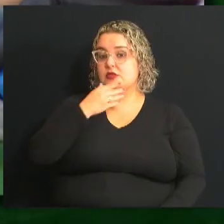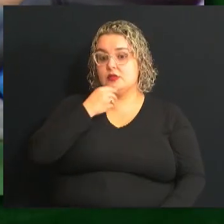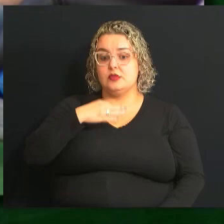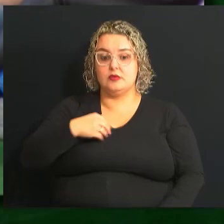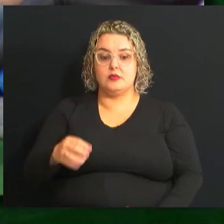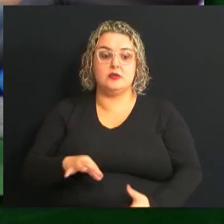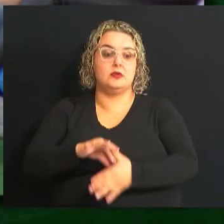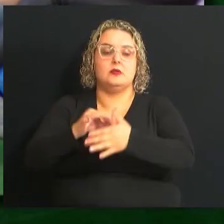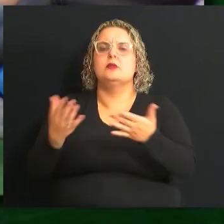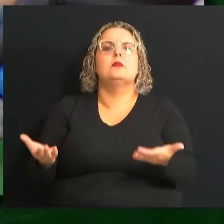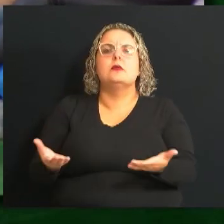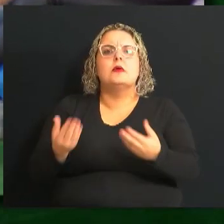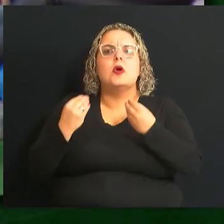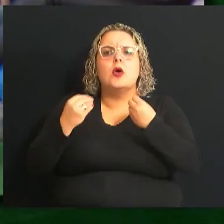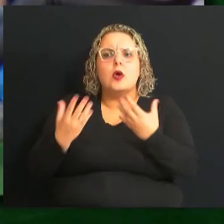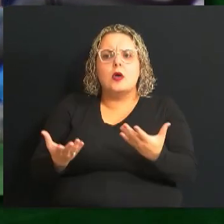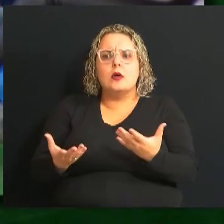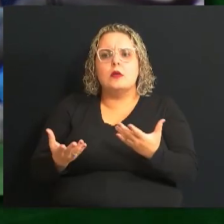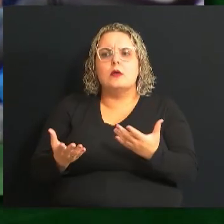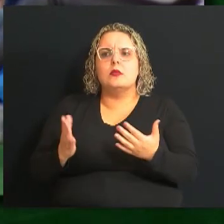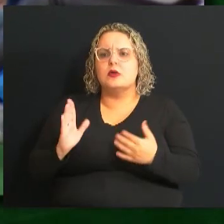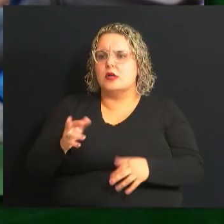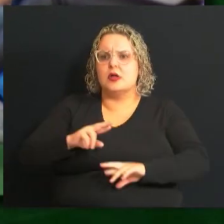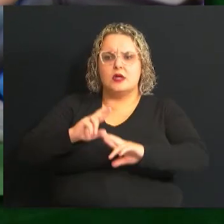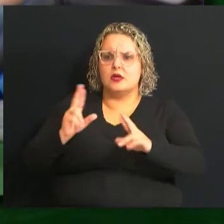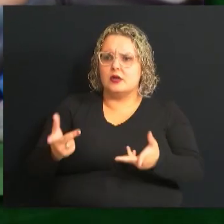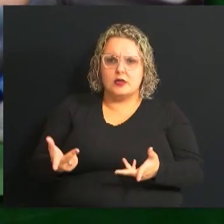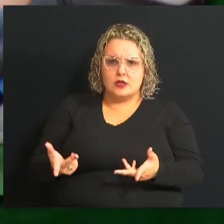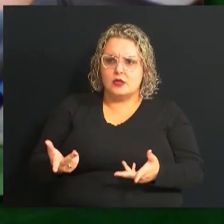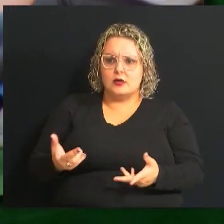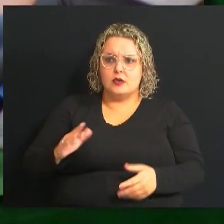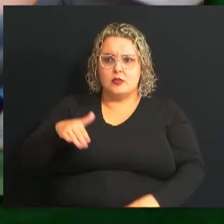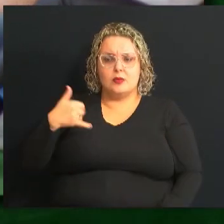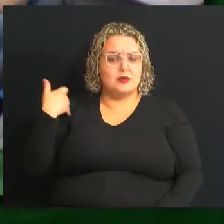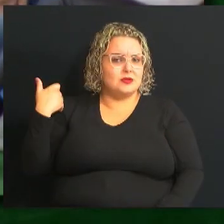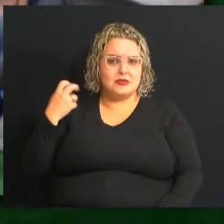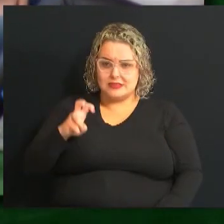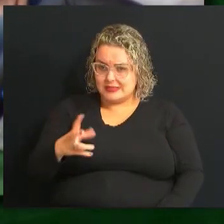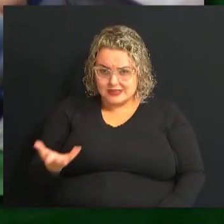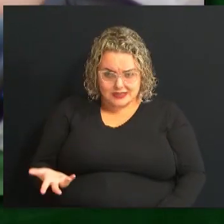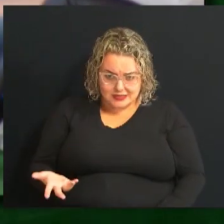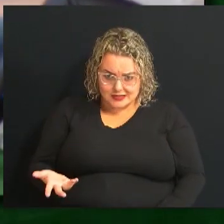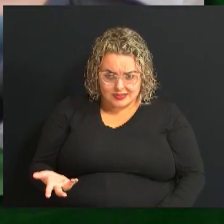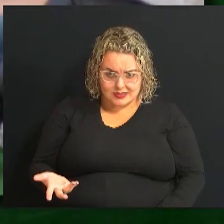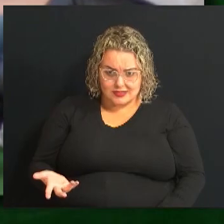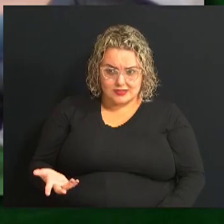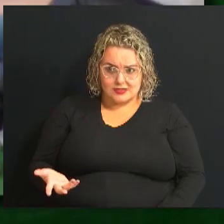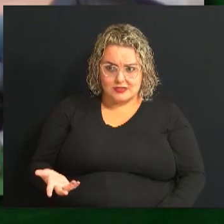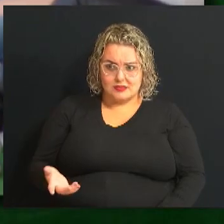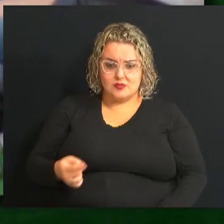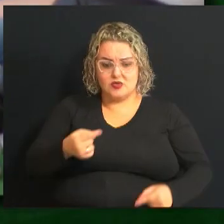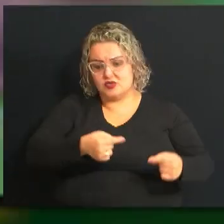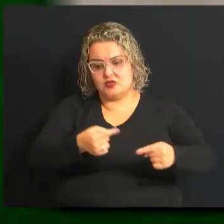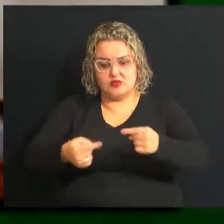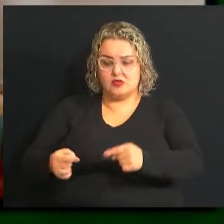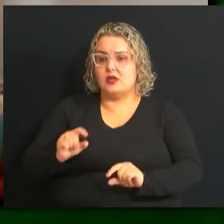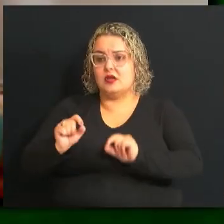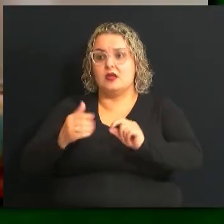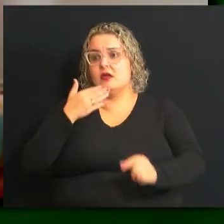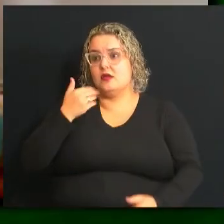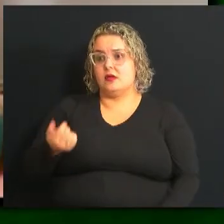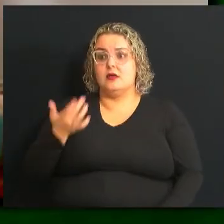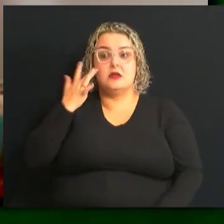assim? A gente já quer diferenciar os carinhas desde quando eles têm 5 anos, né? Falar, disputar quem é o melhor, eles nem sabem o que é